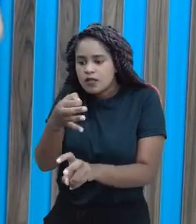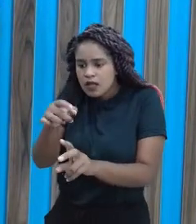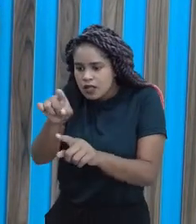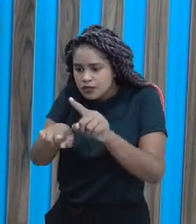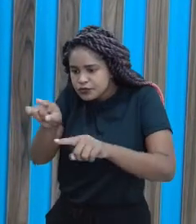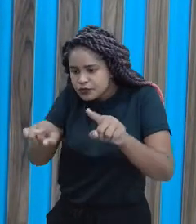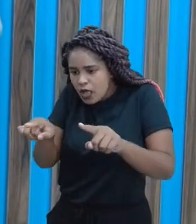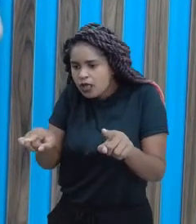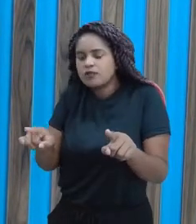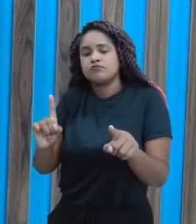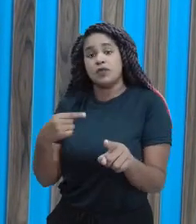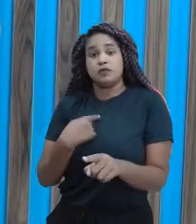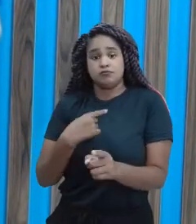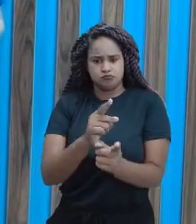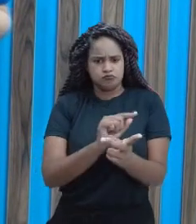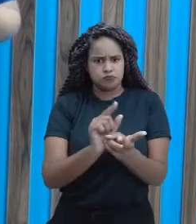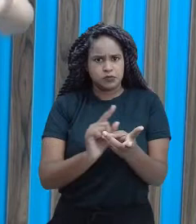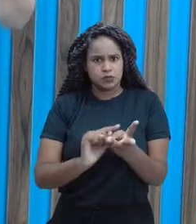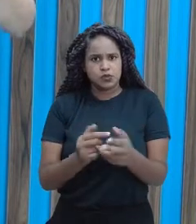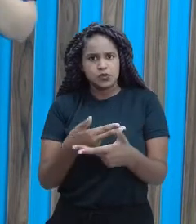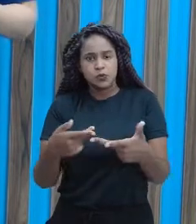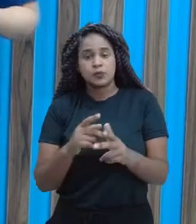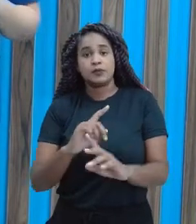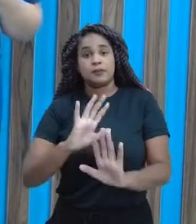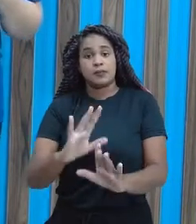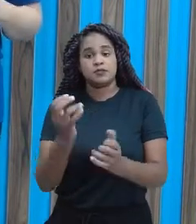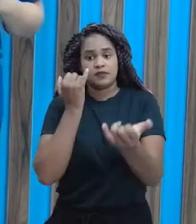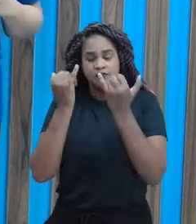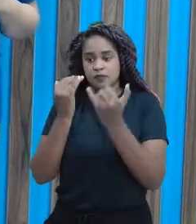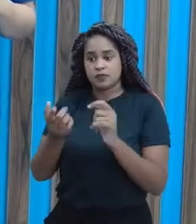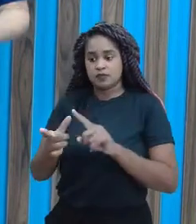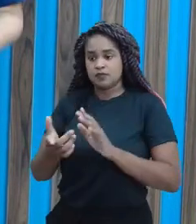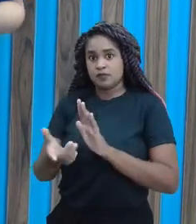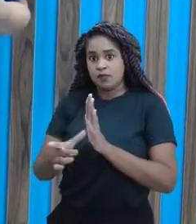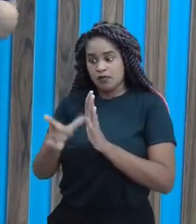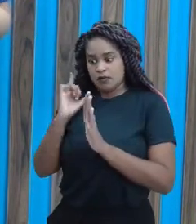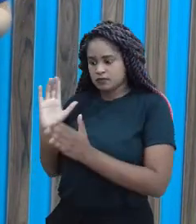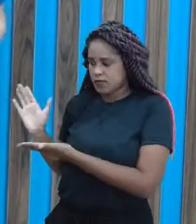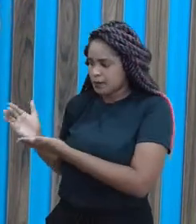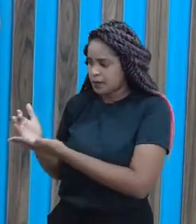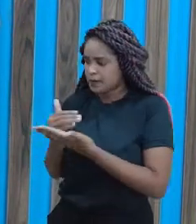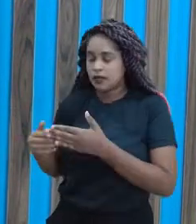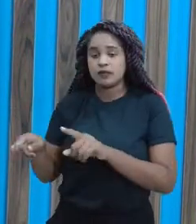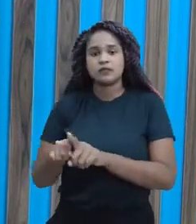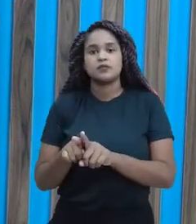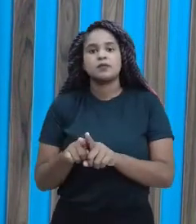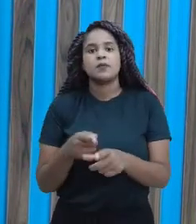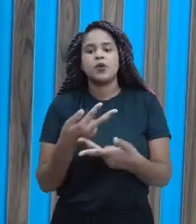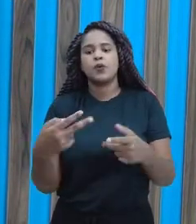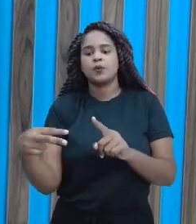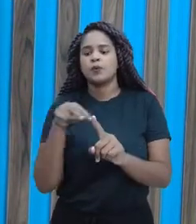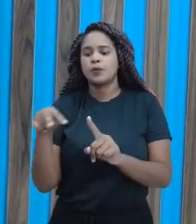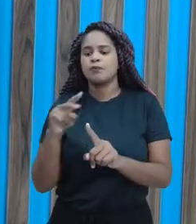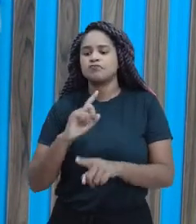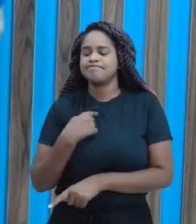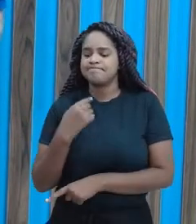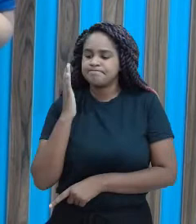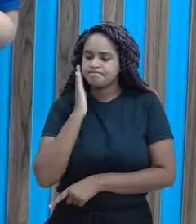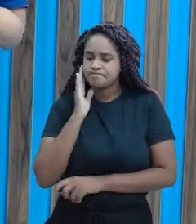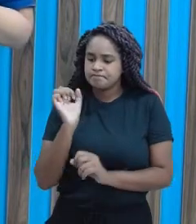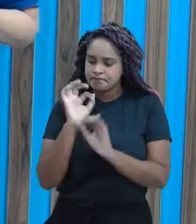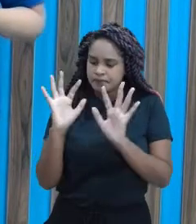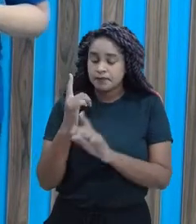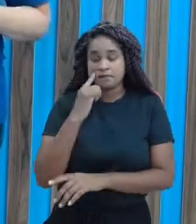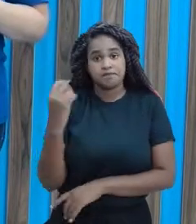né? A gente toma decisões baseadas nas informações que a gente consome e na maneira como a gente critica essas informações. Veja como